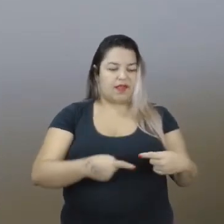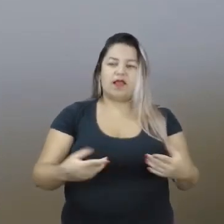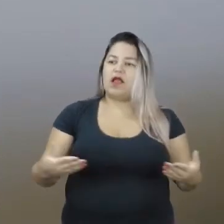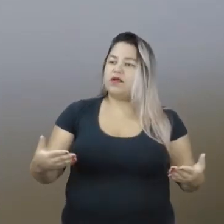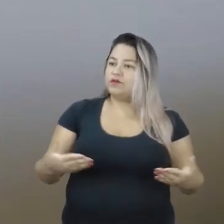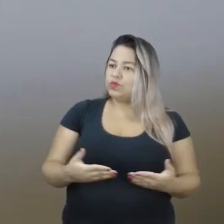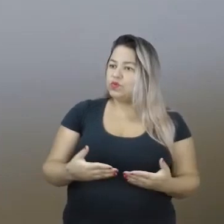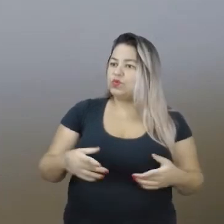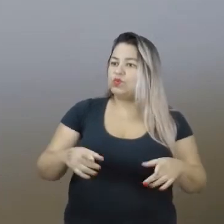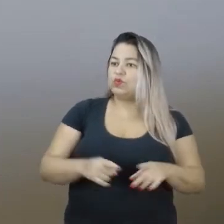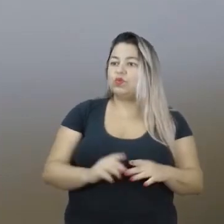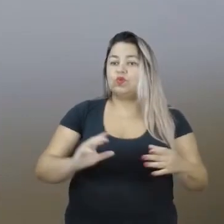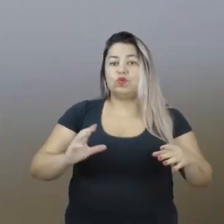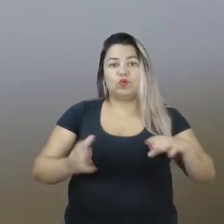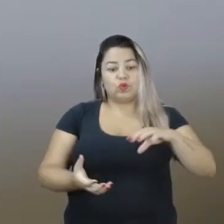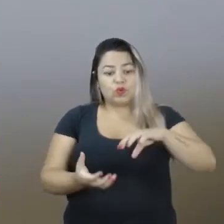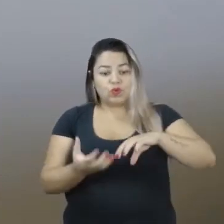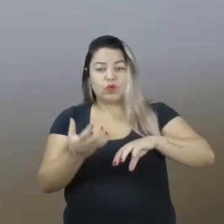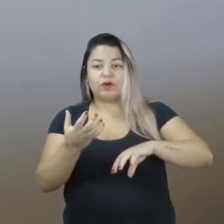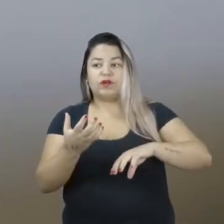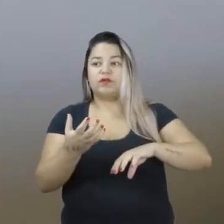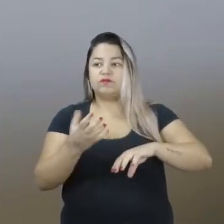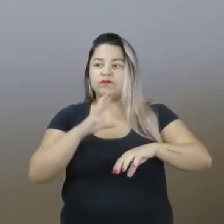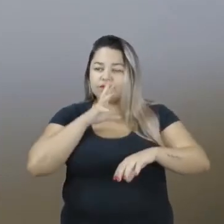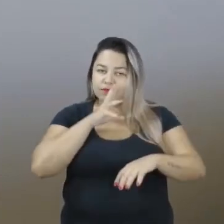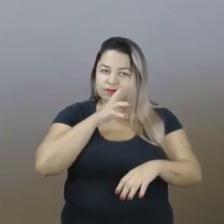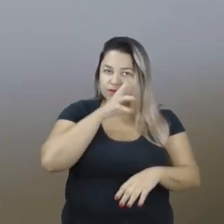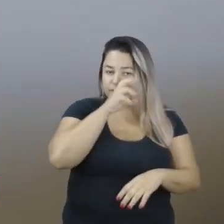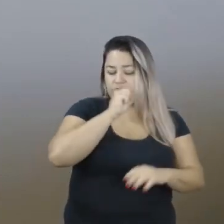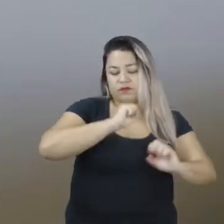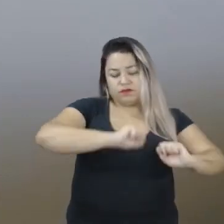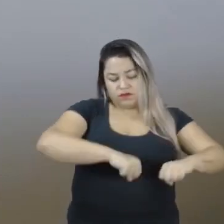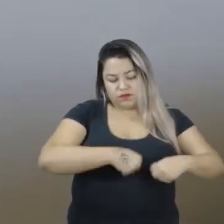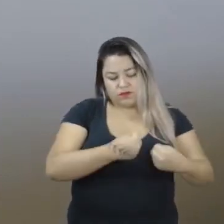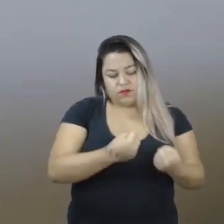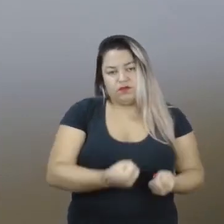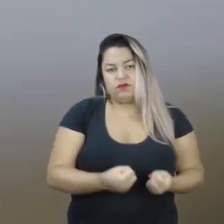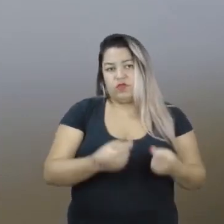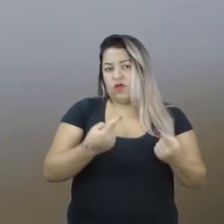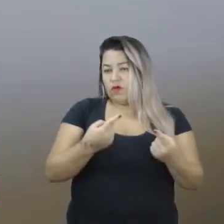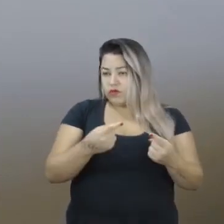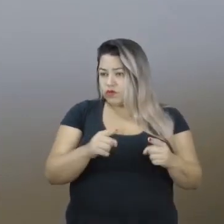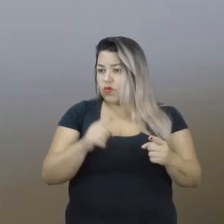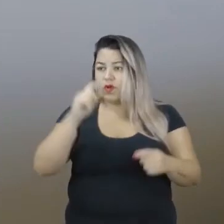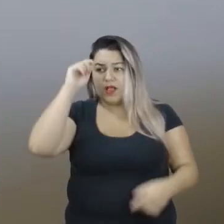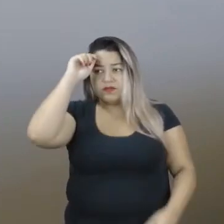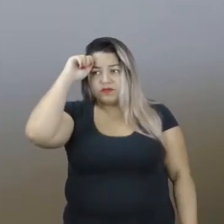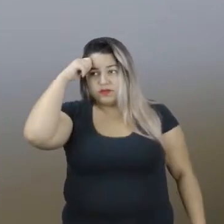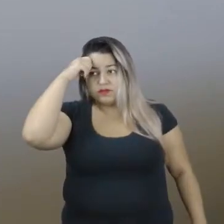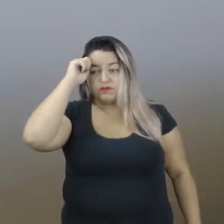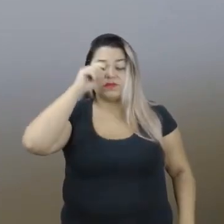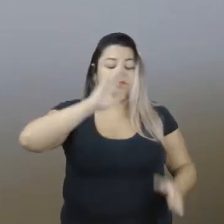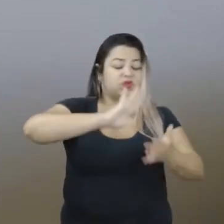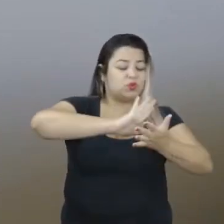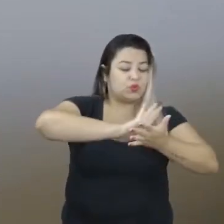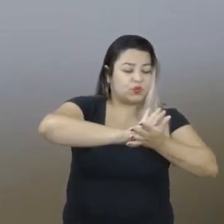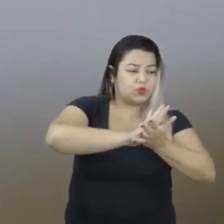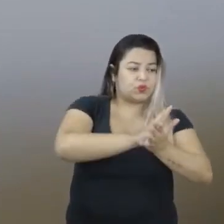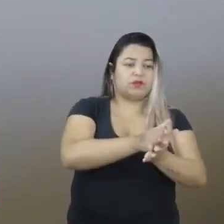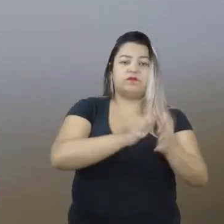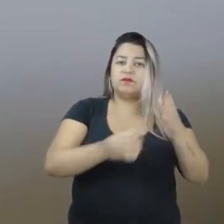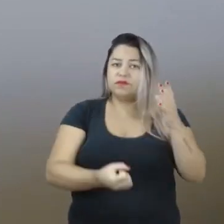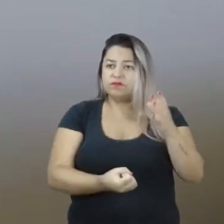no Congresso para fortalecer o combate ao racismo e o preconceito. Criamos